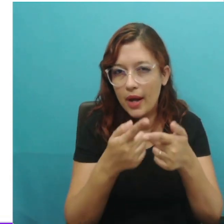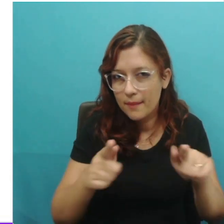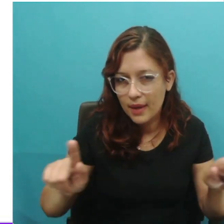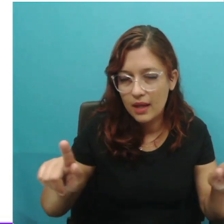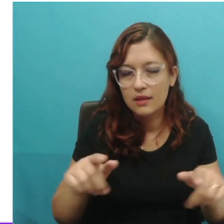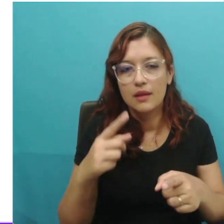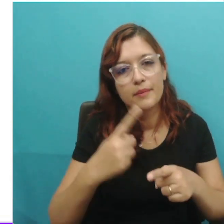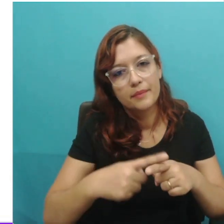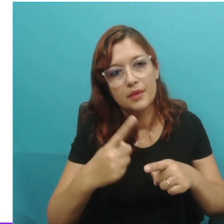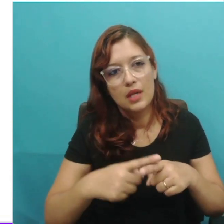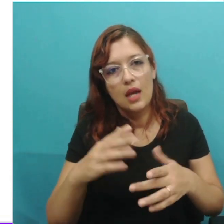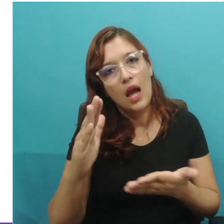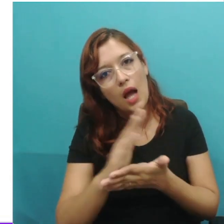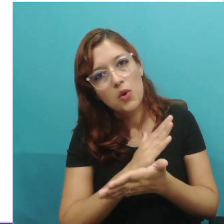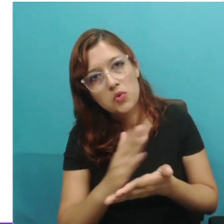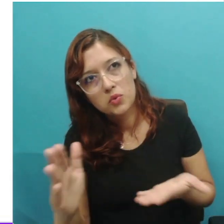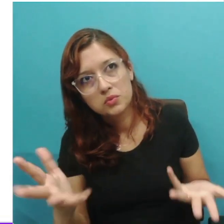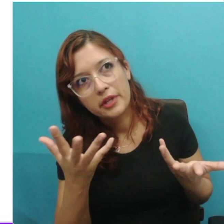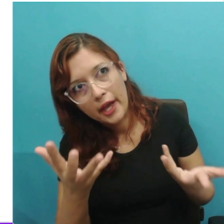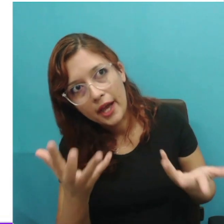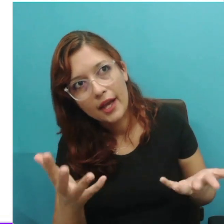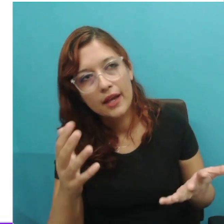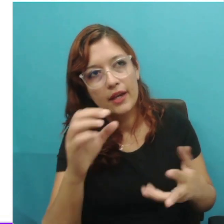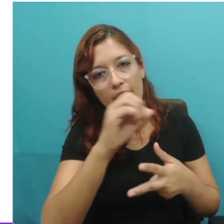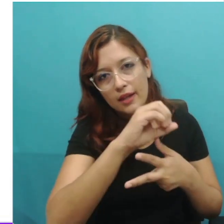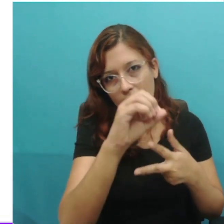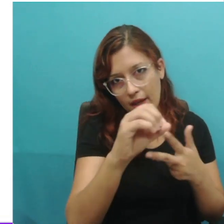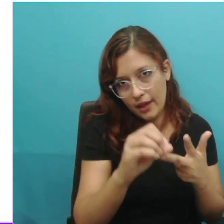Uma sugestão é